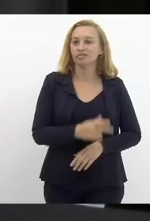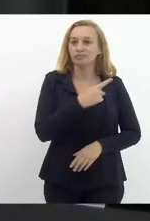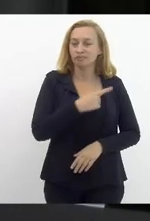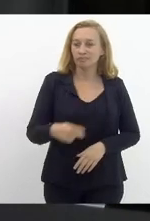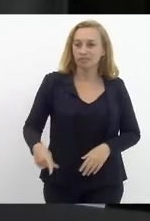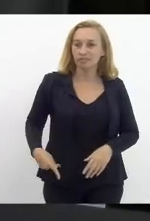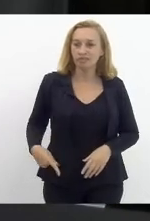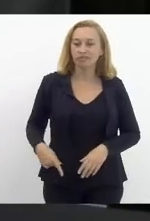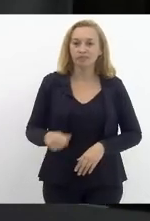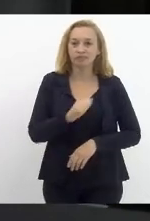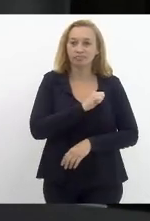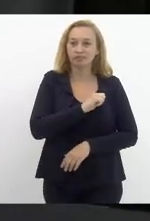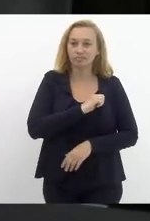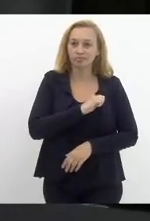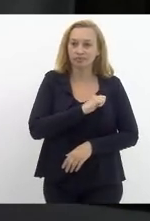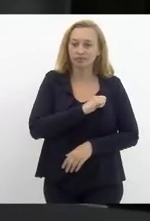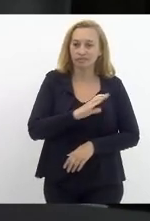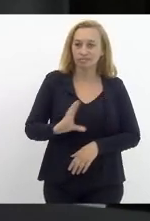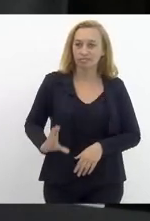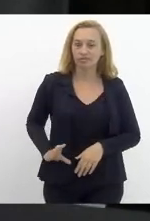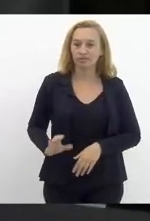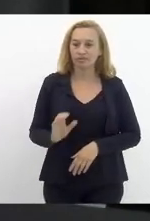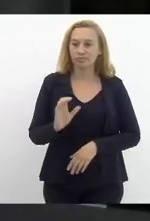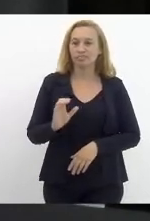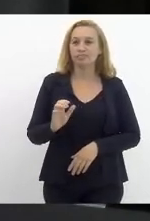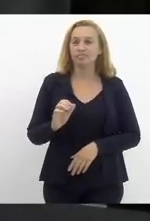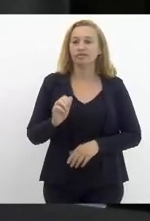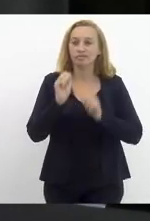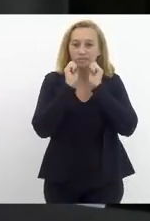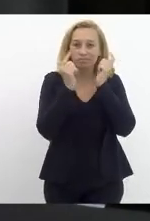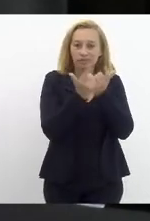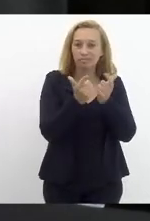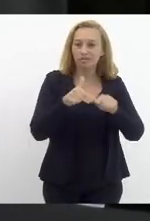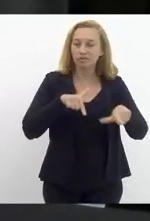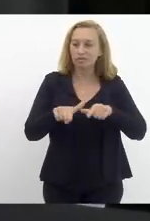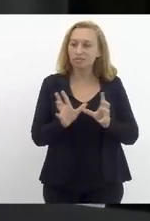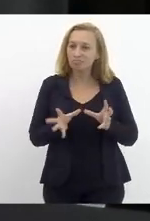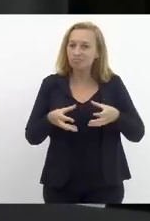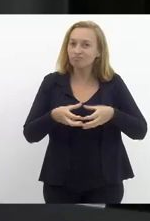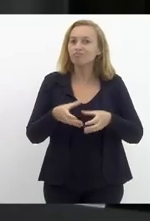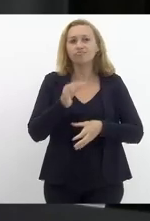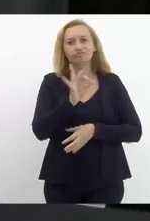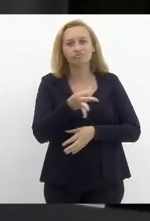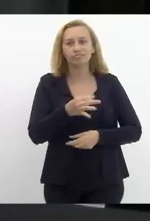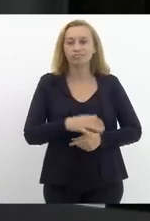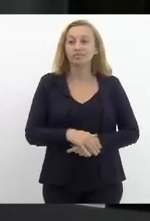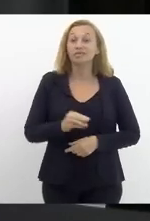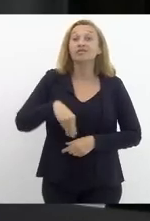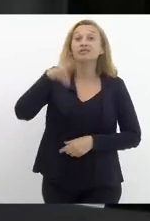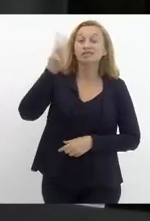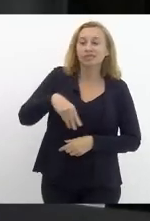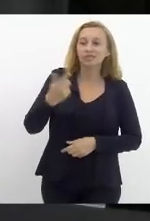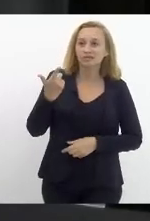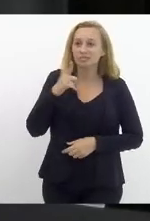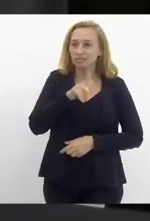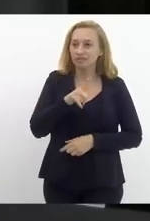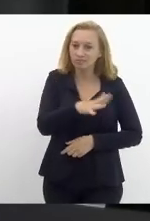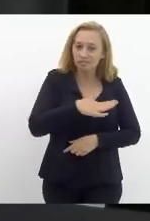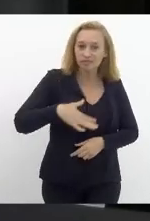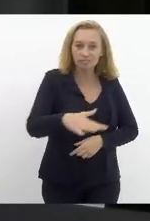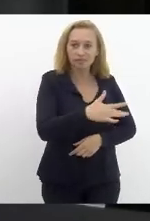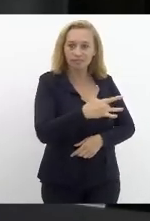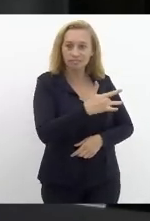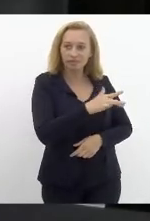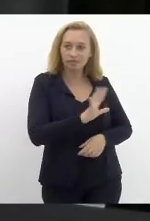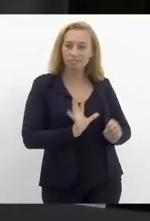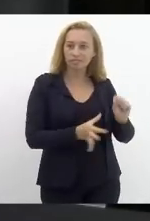Alerj acabou de dizer, é um trabalho coletivo, e de fato é coletivo. Quem ganha quando a área de segurança